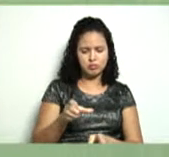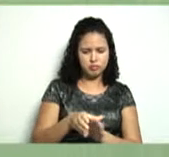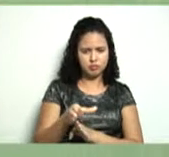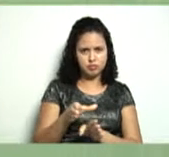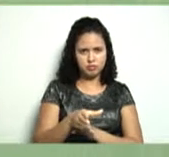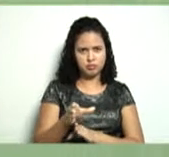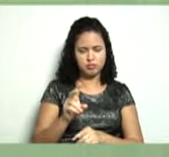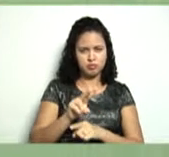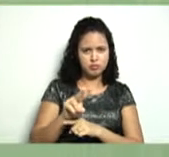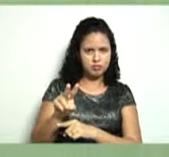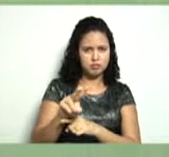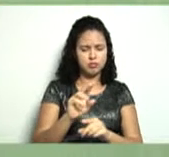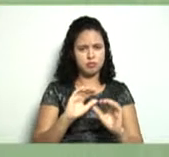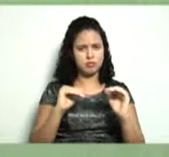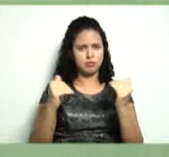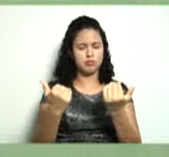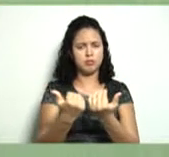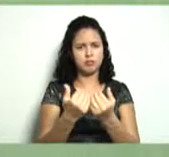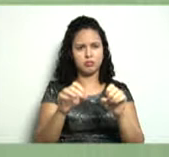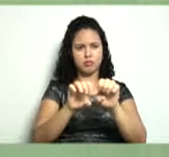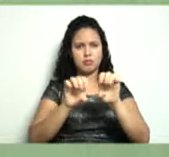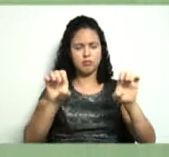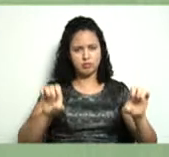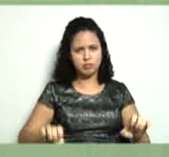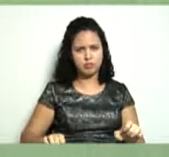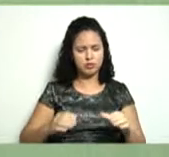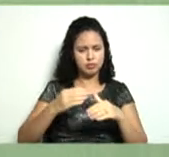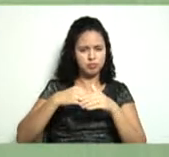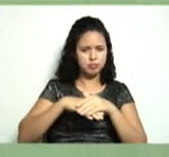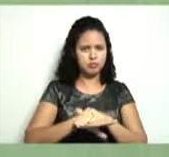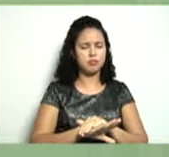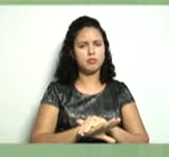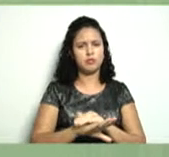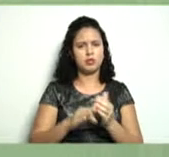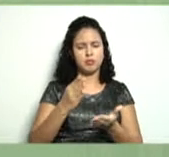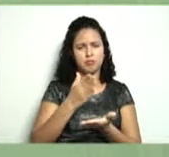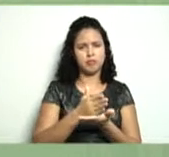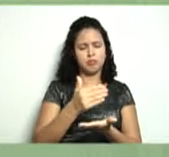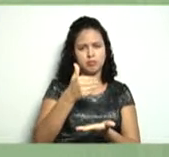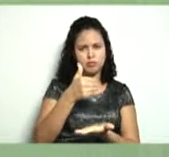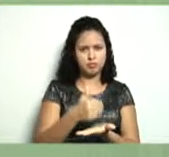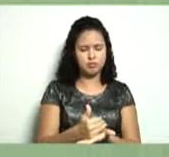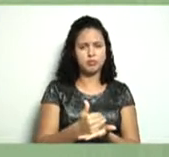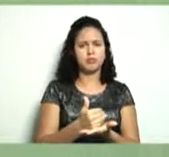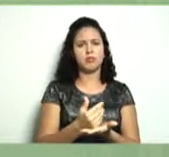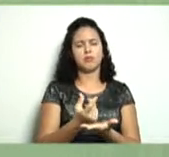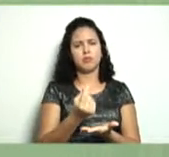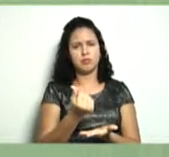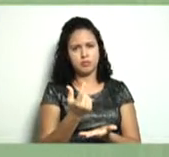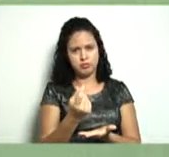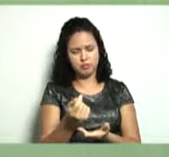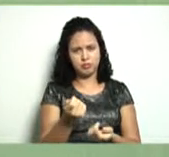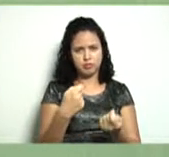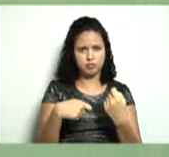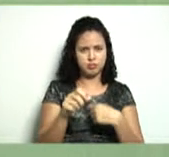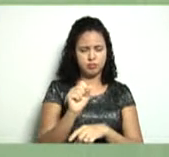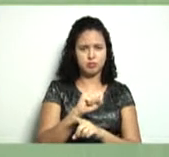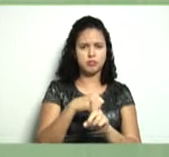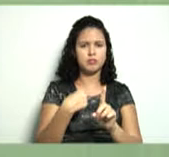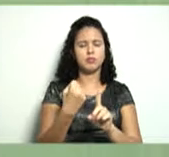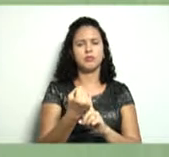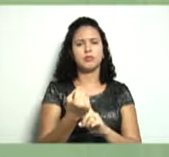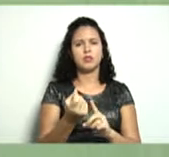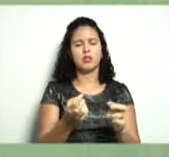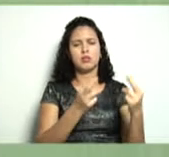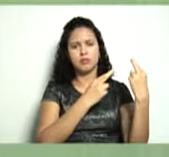das assembleias, a estrutura dos fundos obrigatórios, da divisão das sobras e do capital social, a